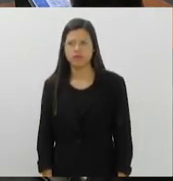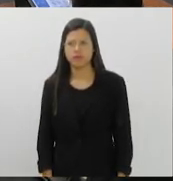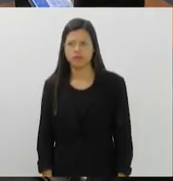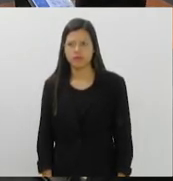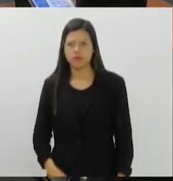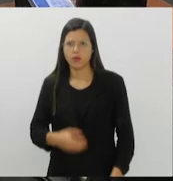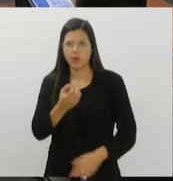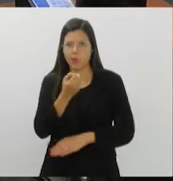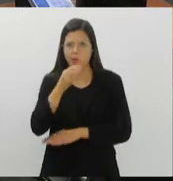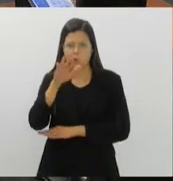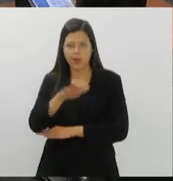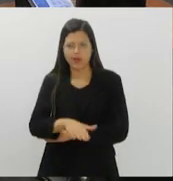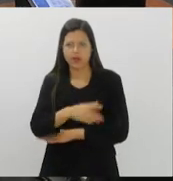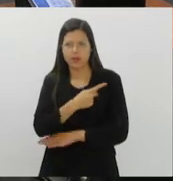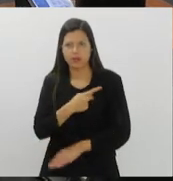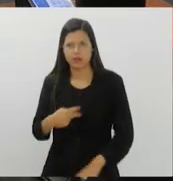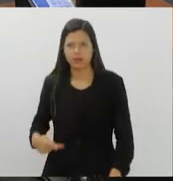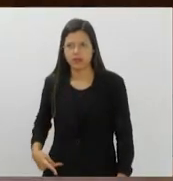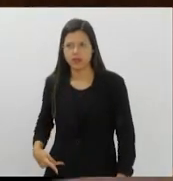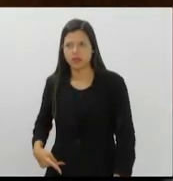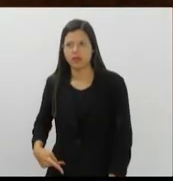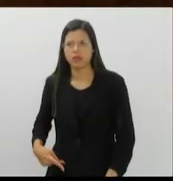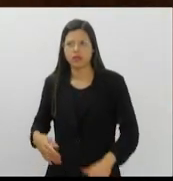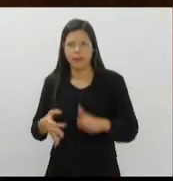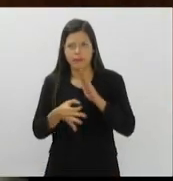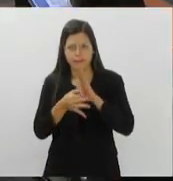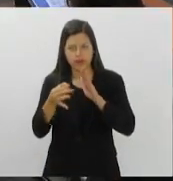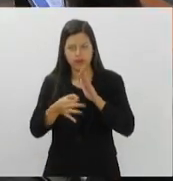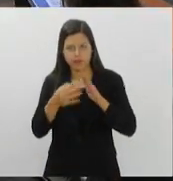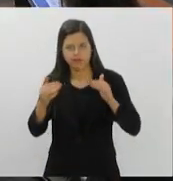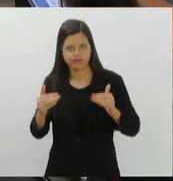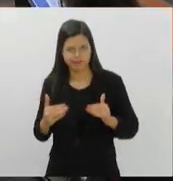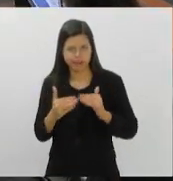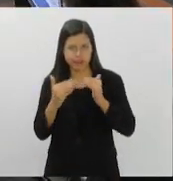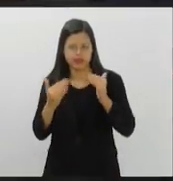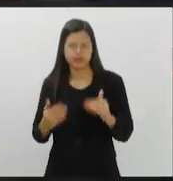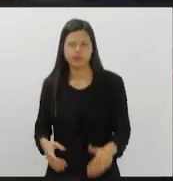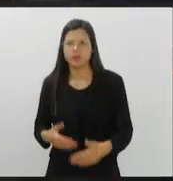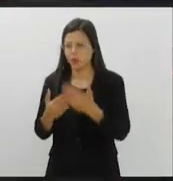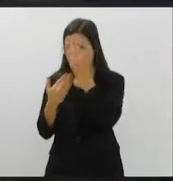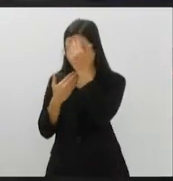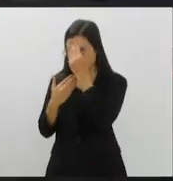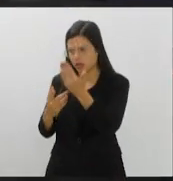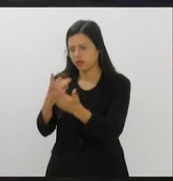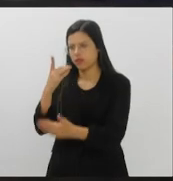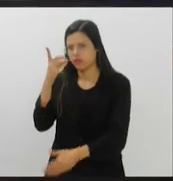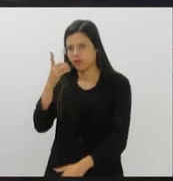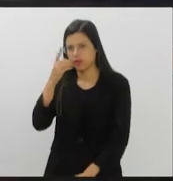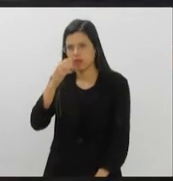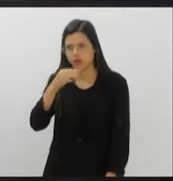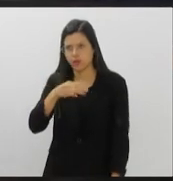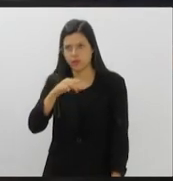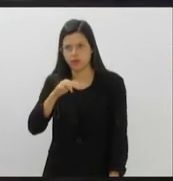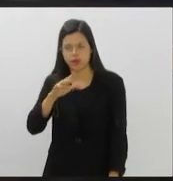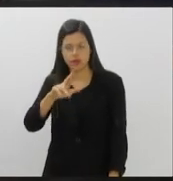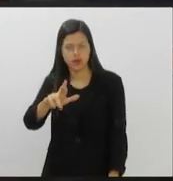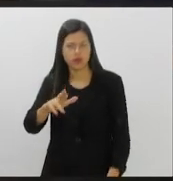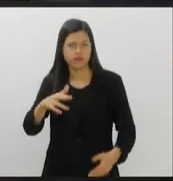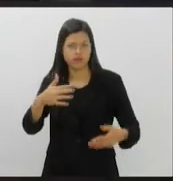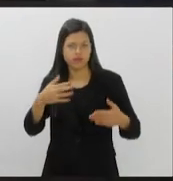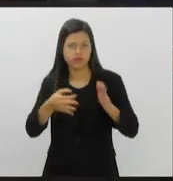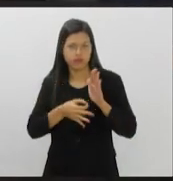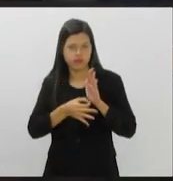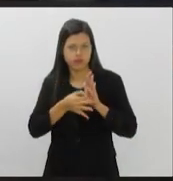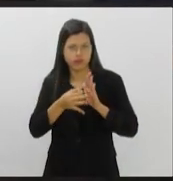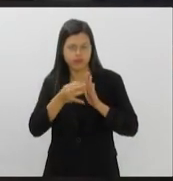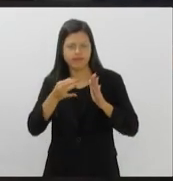Boa tarde, presidente. Parecer favorável. Muito obrigado, deputado Munir. Com o parecer emitido em discussão, não